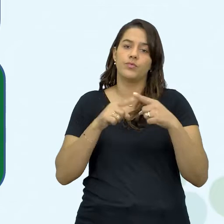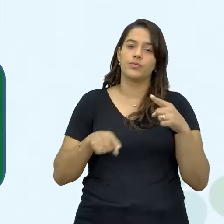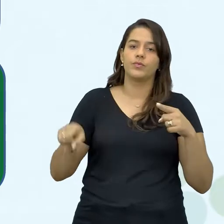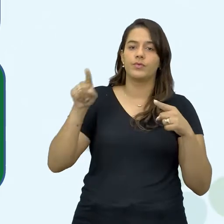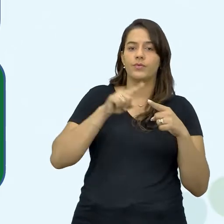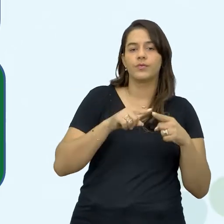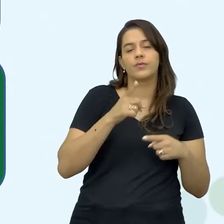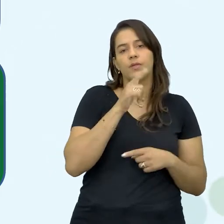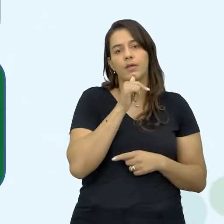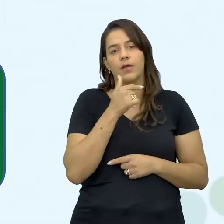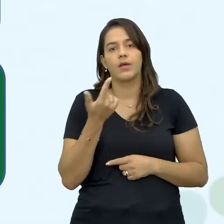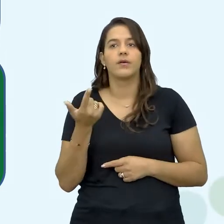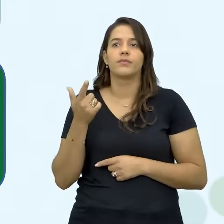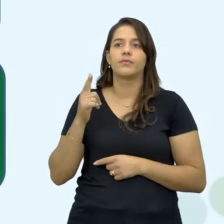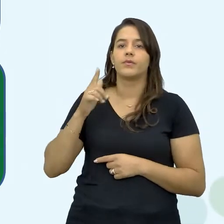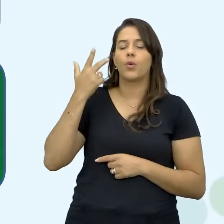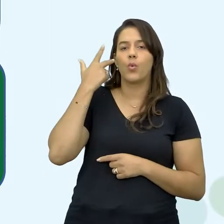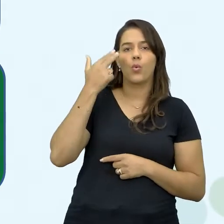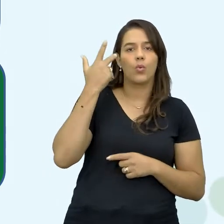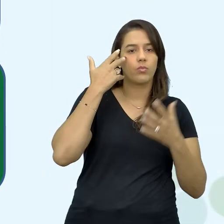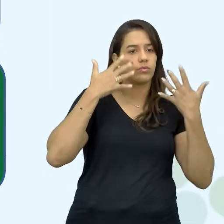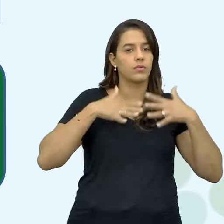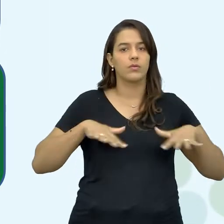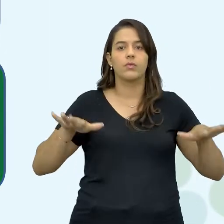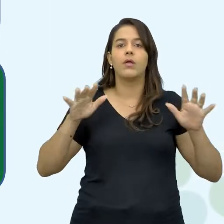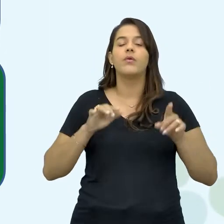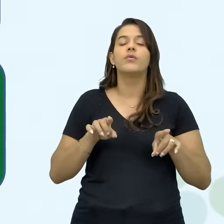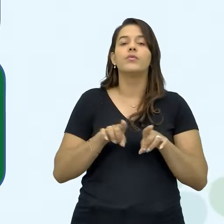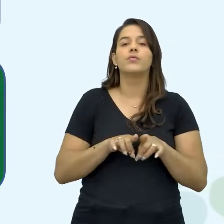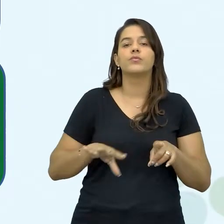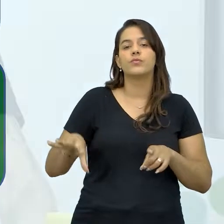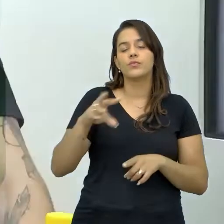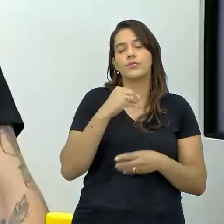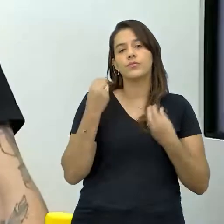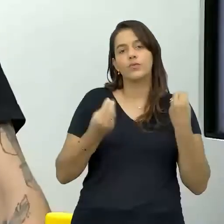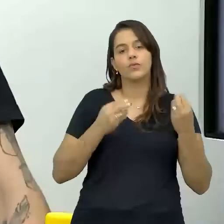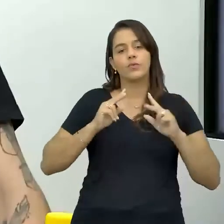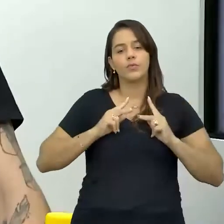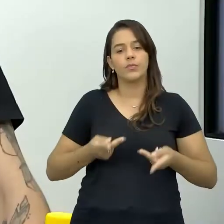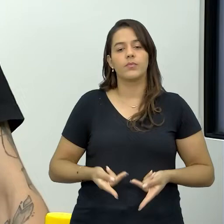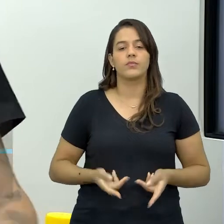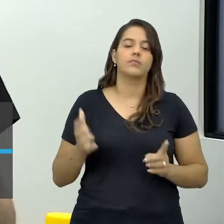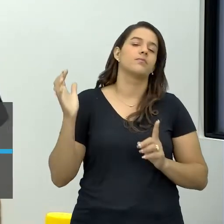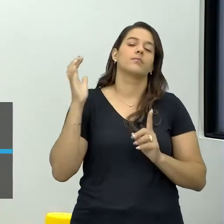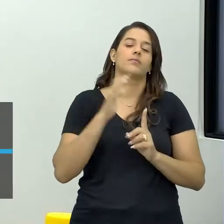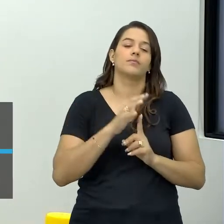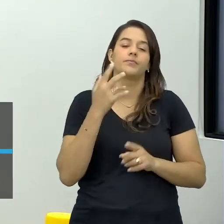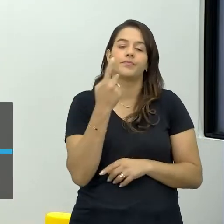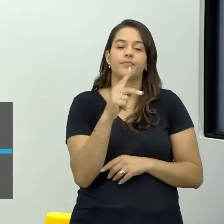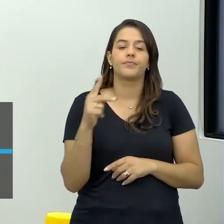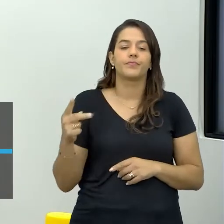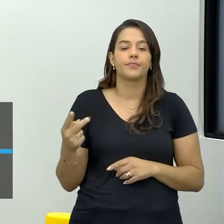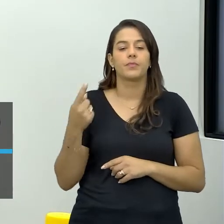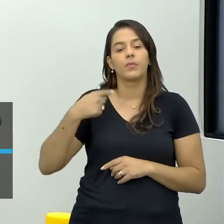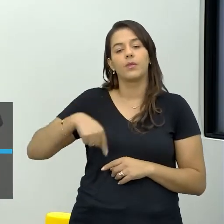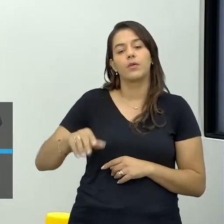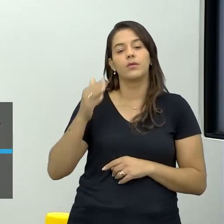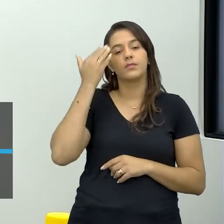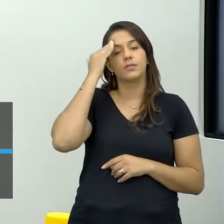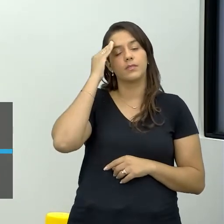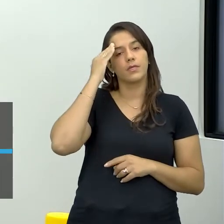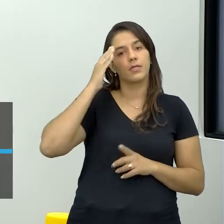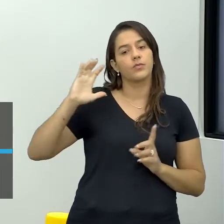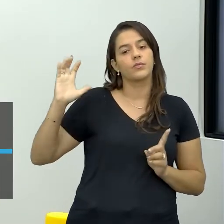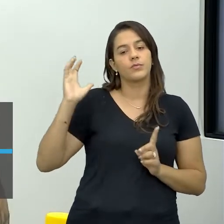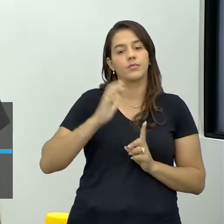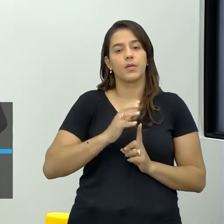do nitrogênio, ciclos naturais, a gente entende também como que o ser humano está impactando eles. E a partir do momento que a gente entende como a gente está impactando